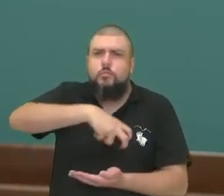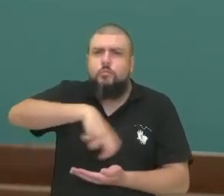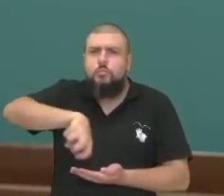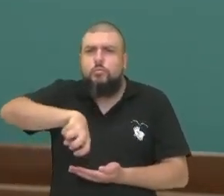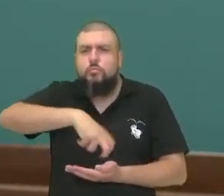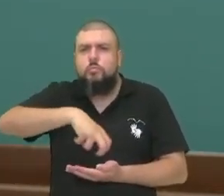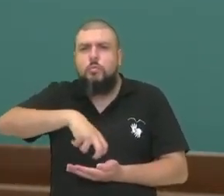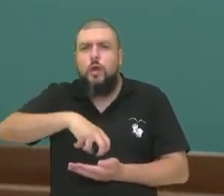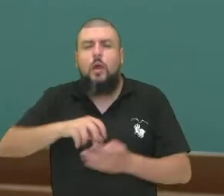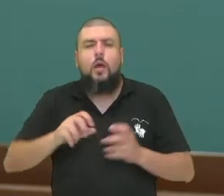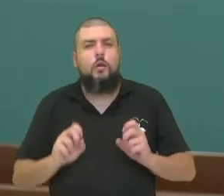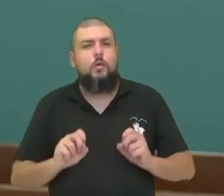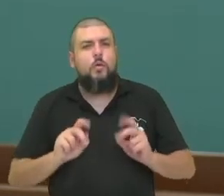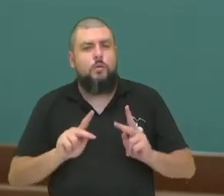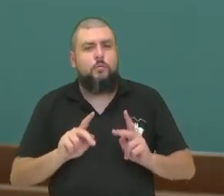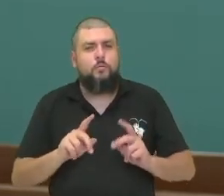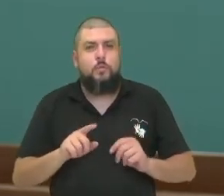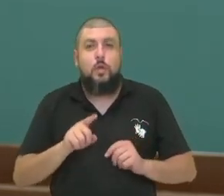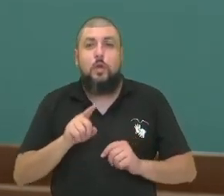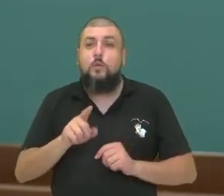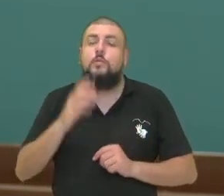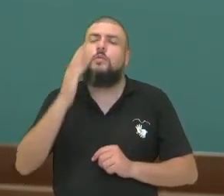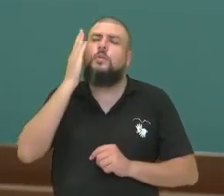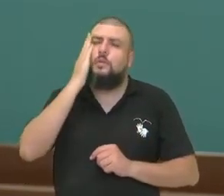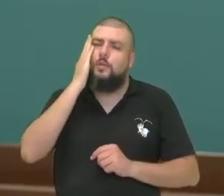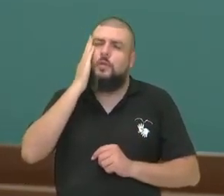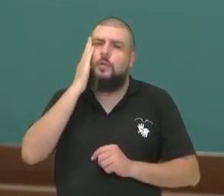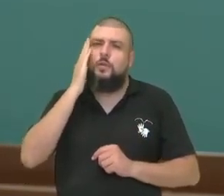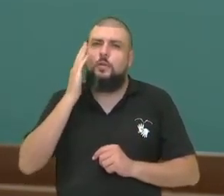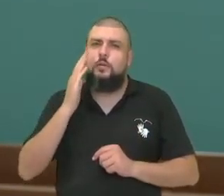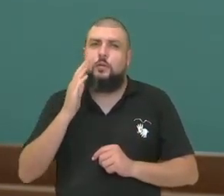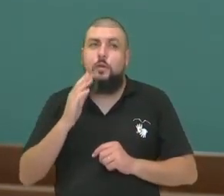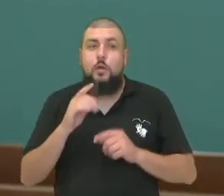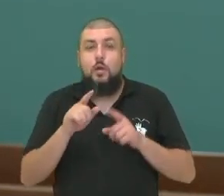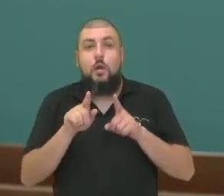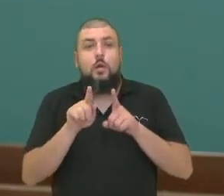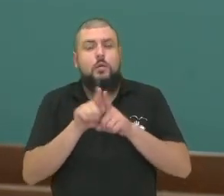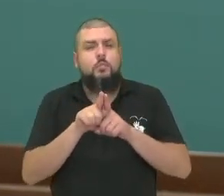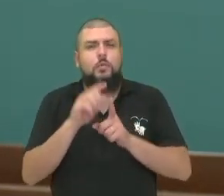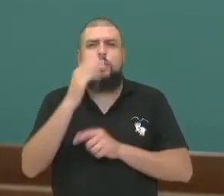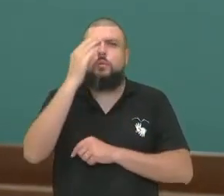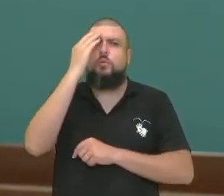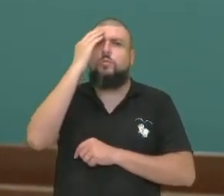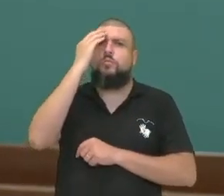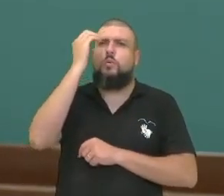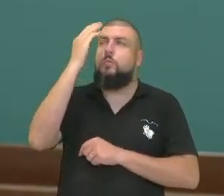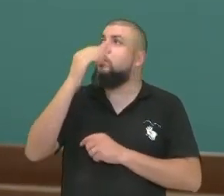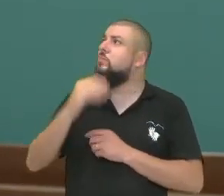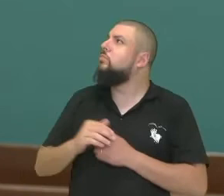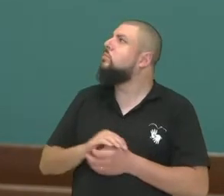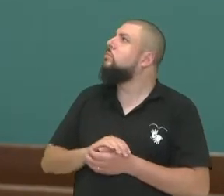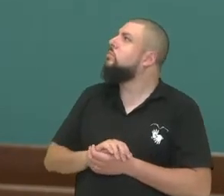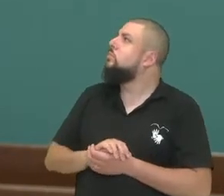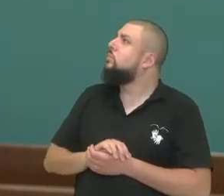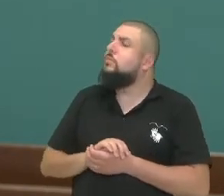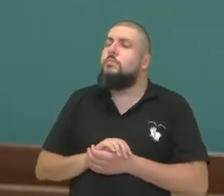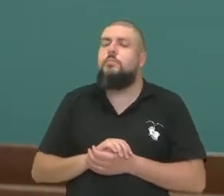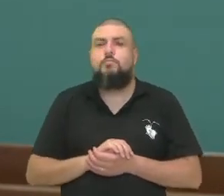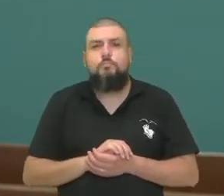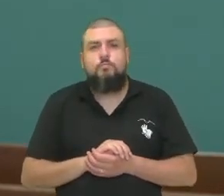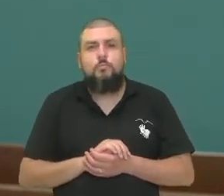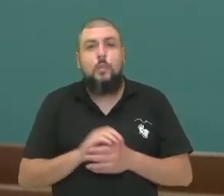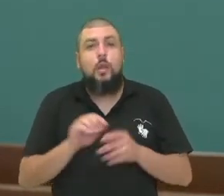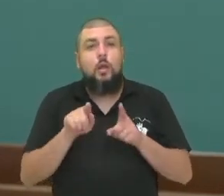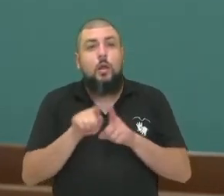situações você já observou alguma outra né mas estrutura muito famosa também inclinada a árvore nesse caso também